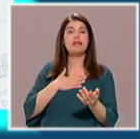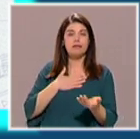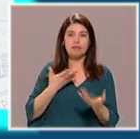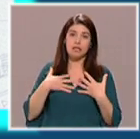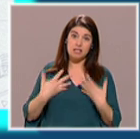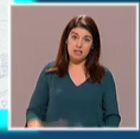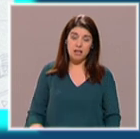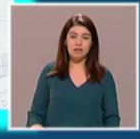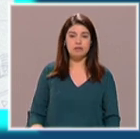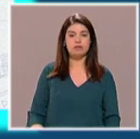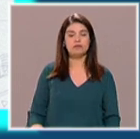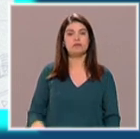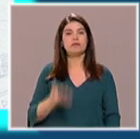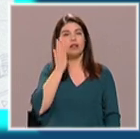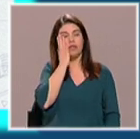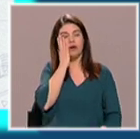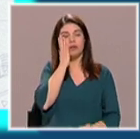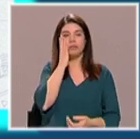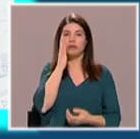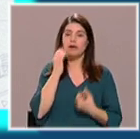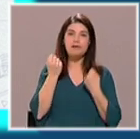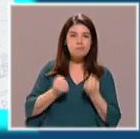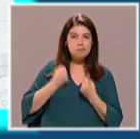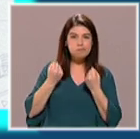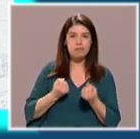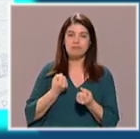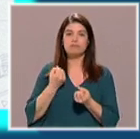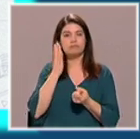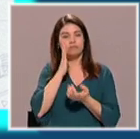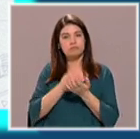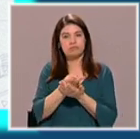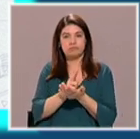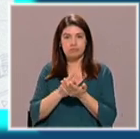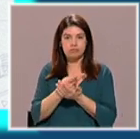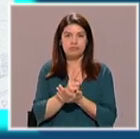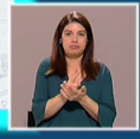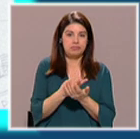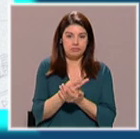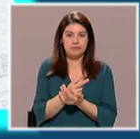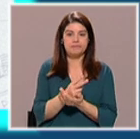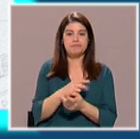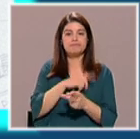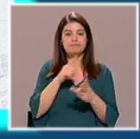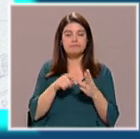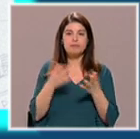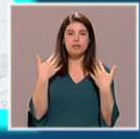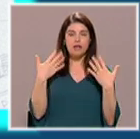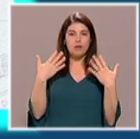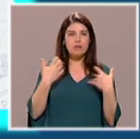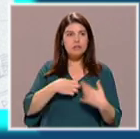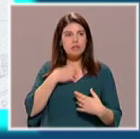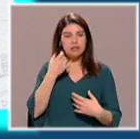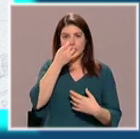cansaço, muita dificuldade em dormir, manifestada, evidentemente, pelas insónias, uma sensibilidade ao calor